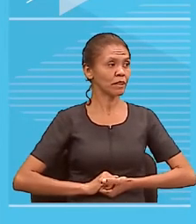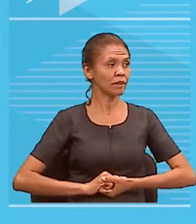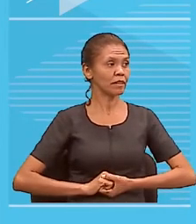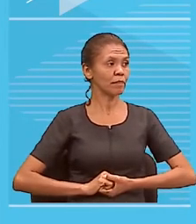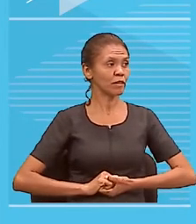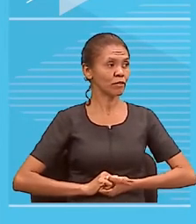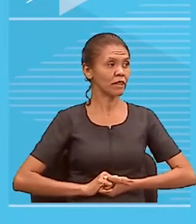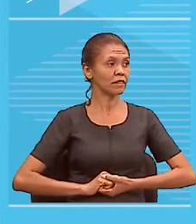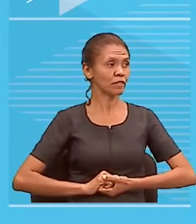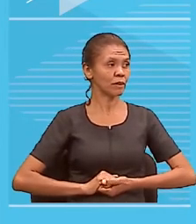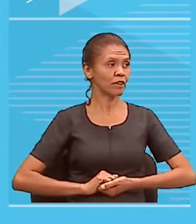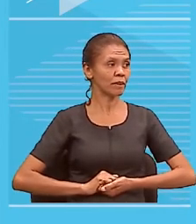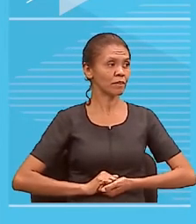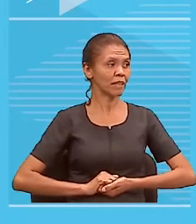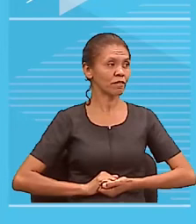é